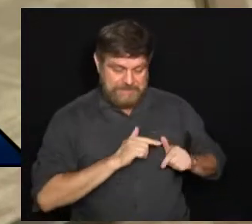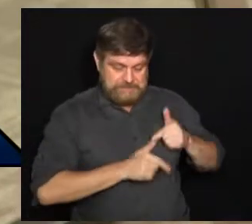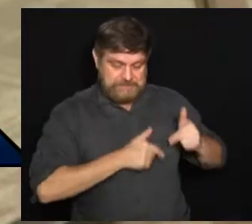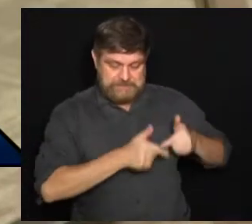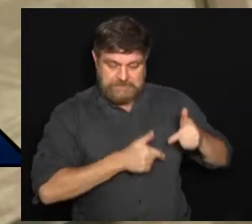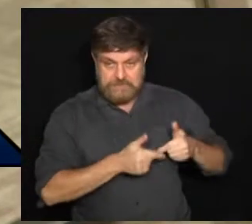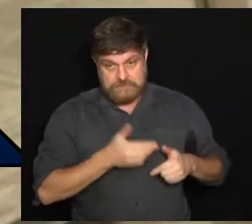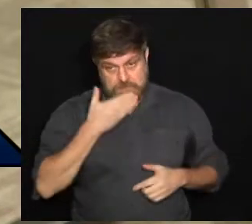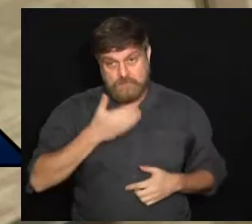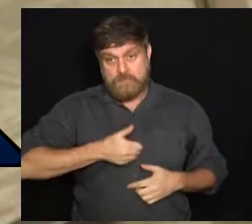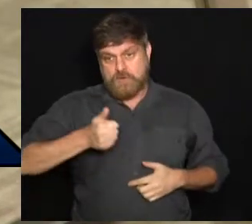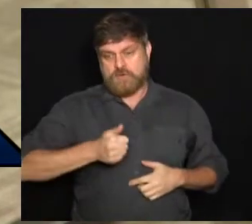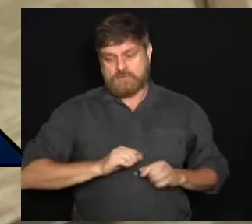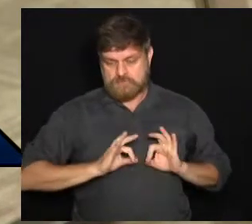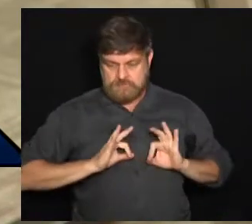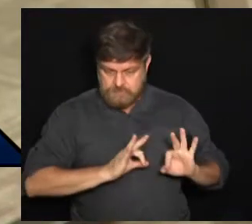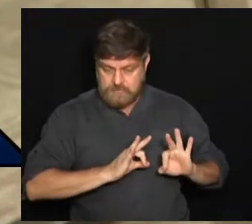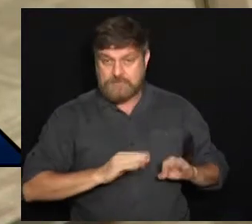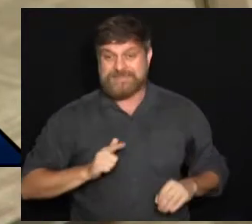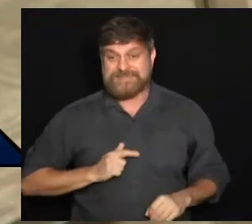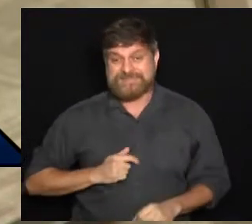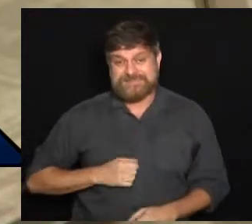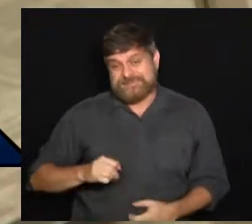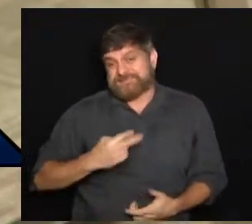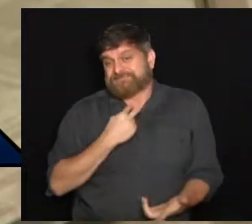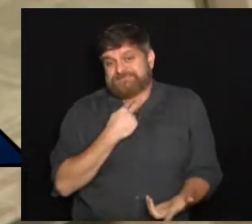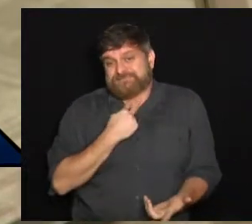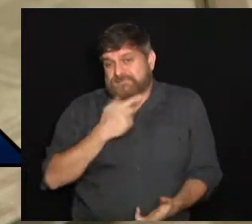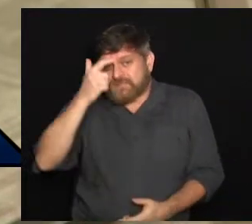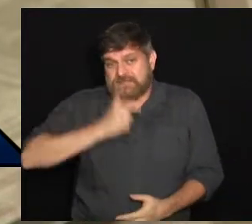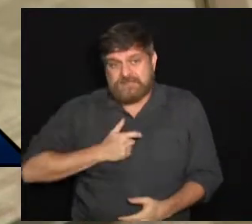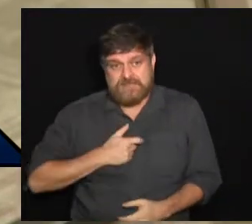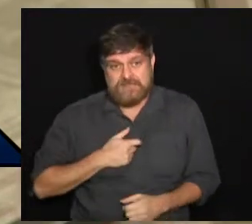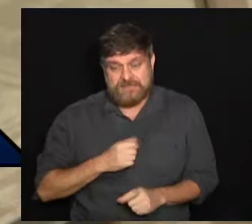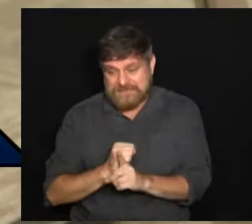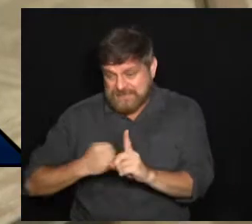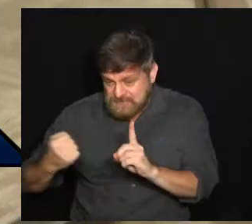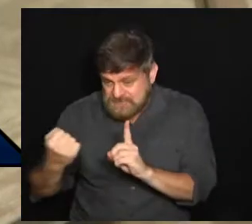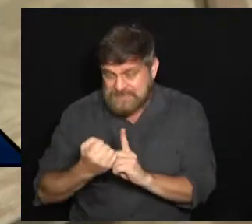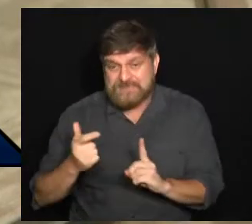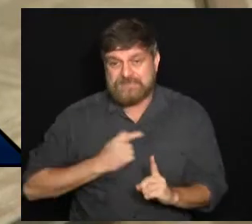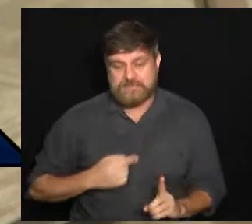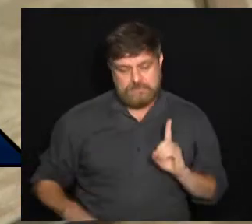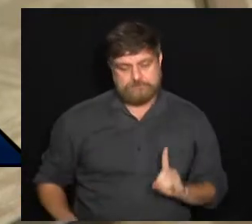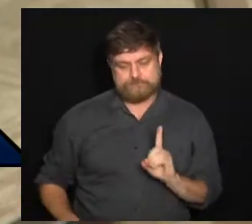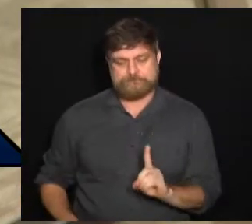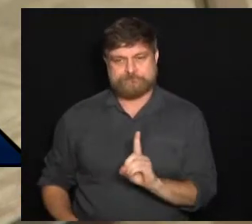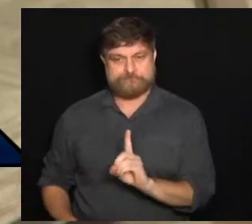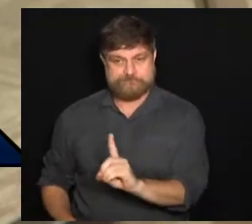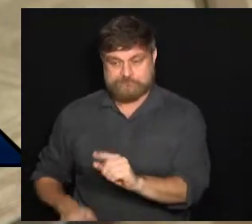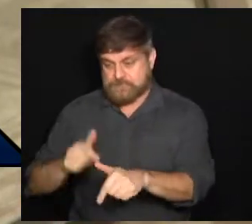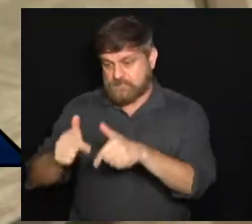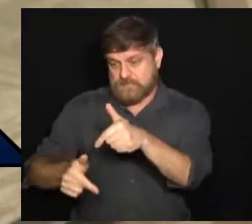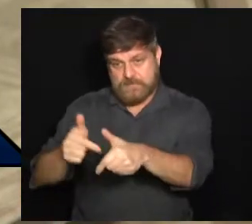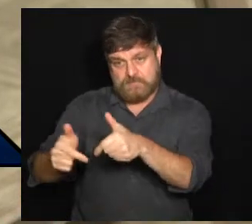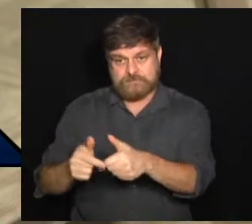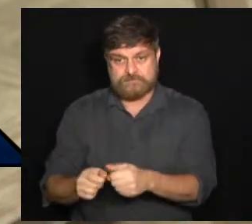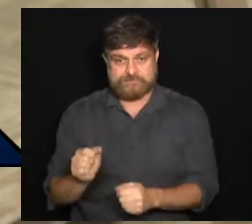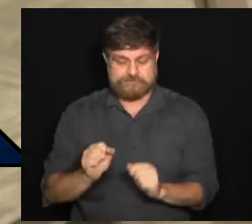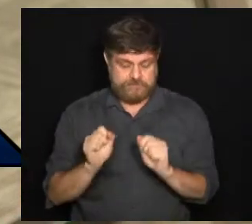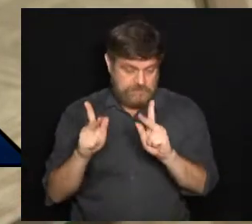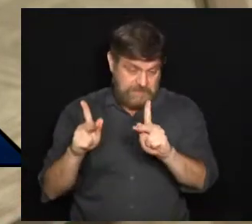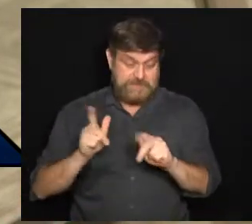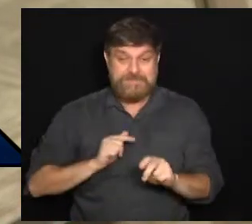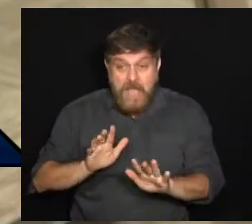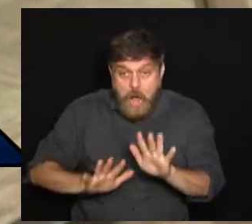são benéficas. Aquelas que não podem ser, não adianta, uma parte enorme da sociedade ainda precisa se deslocar. Tudo bem, vamos nos deslocar com